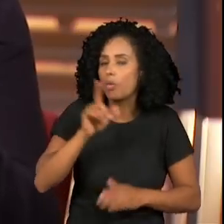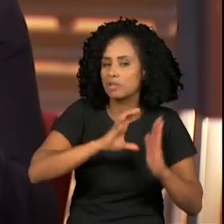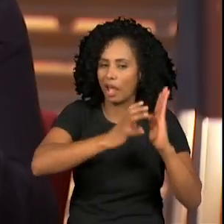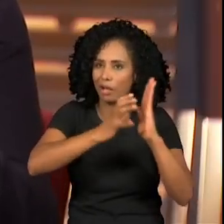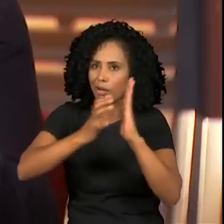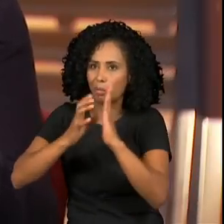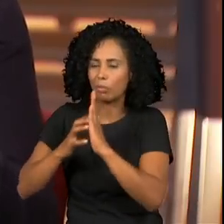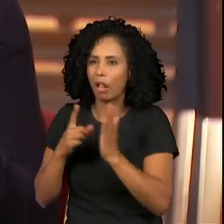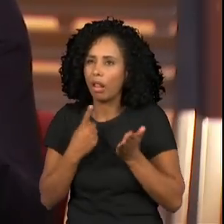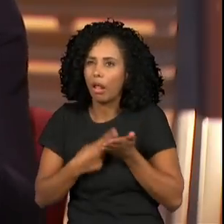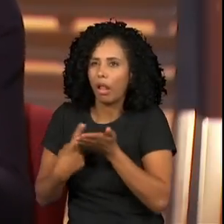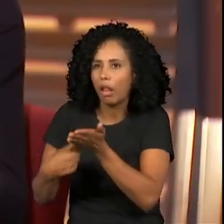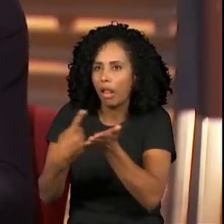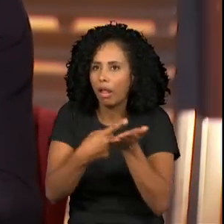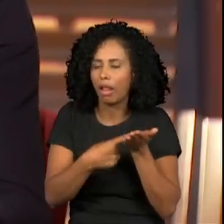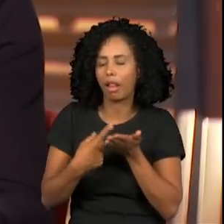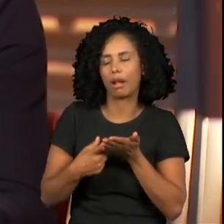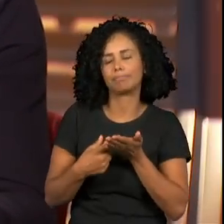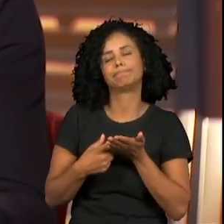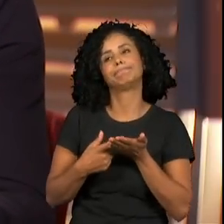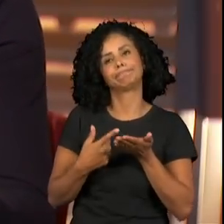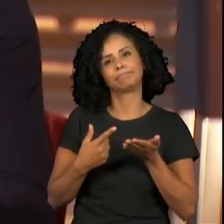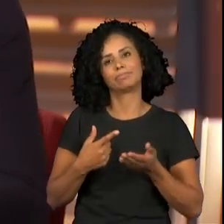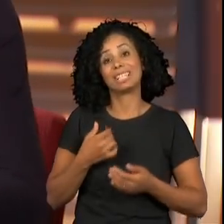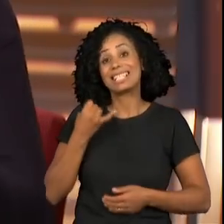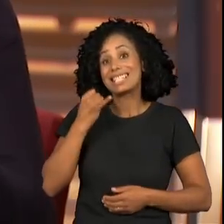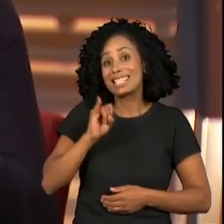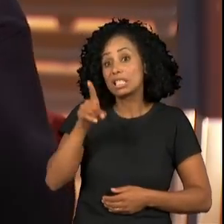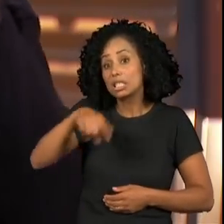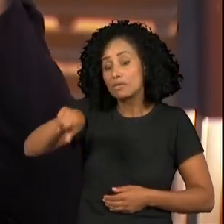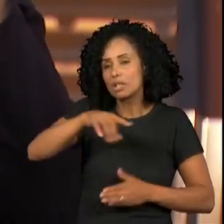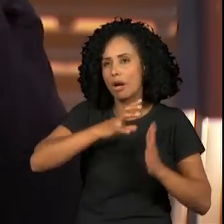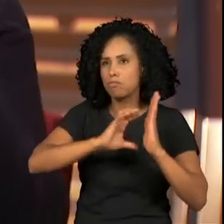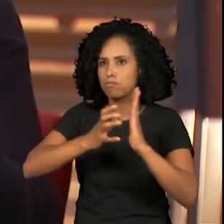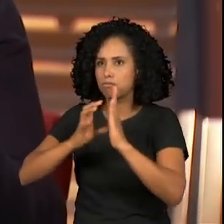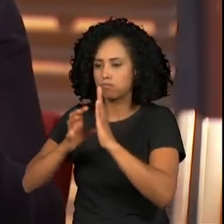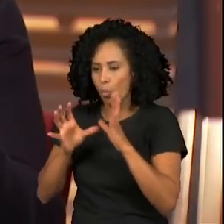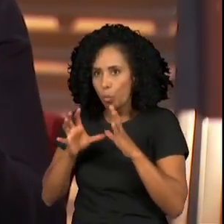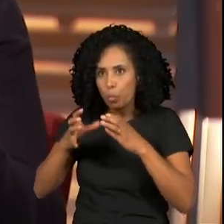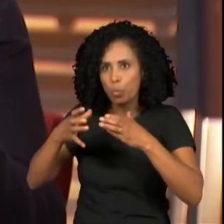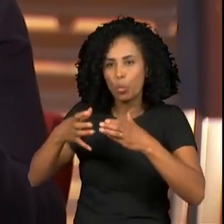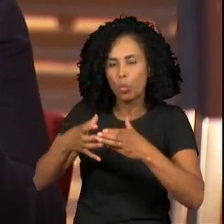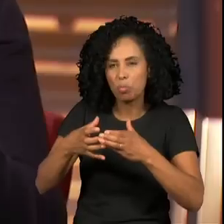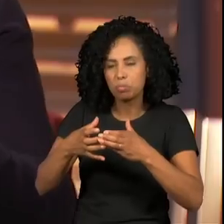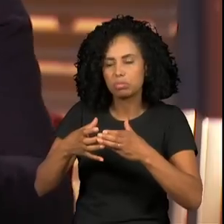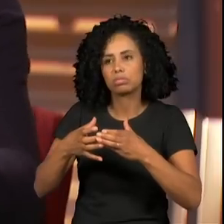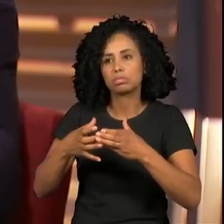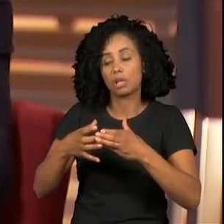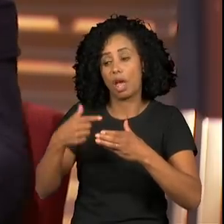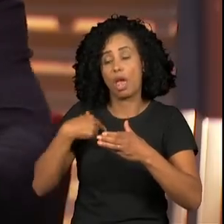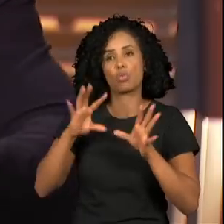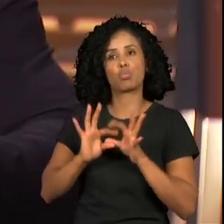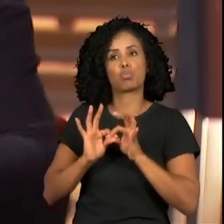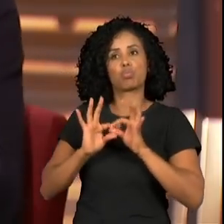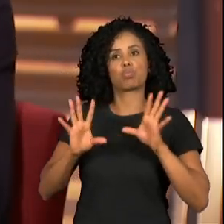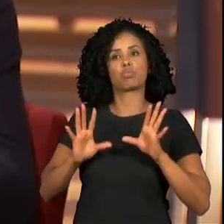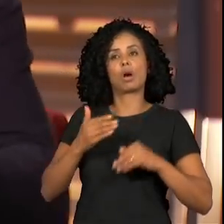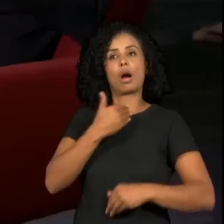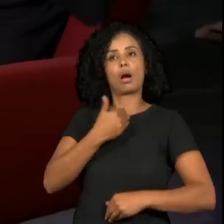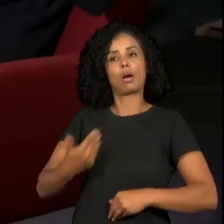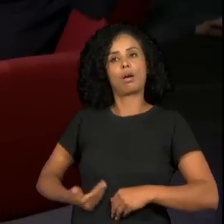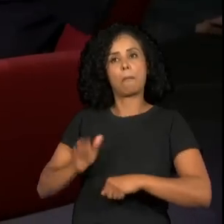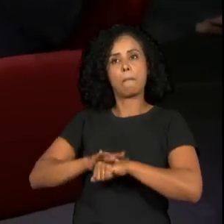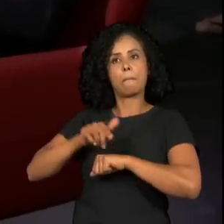com o Centrão, fazer as vontades do Centrão para poder governar em paz, pô, essas